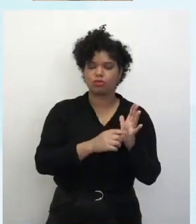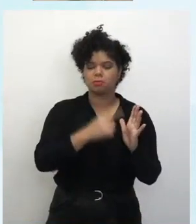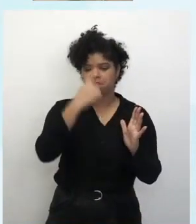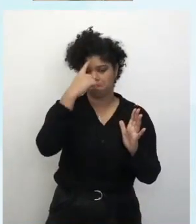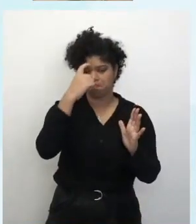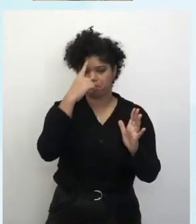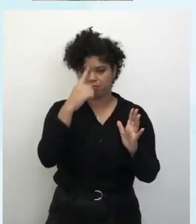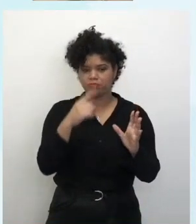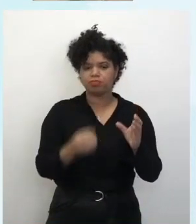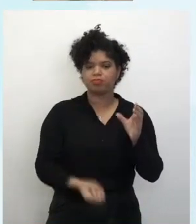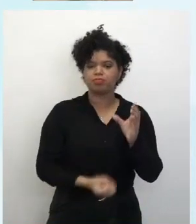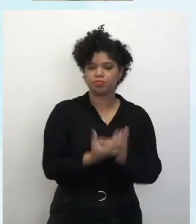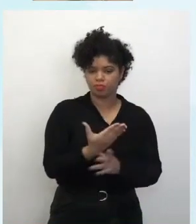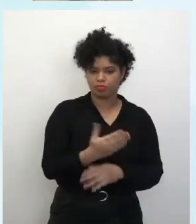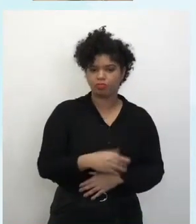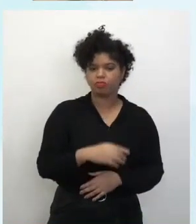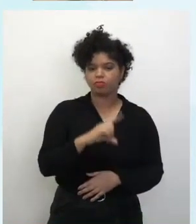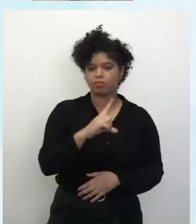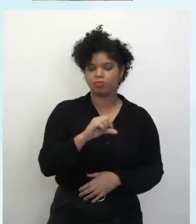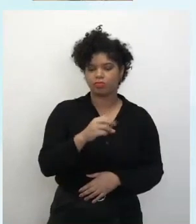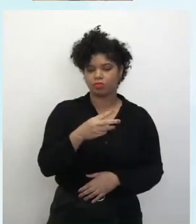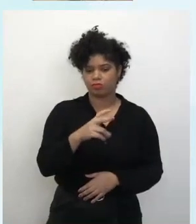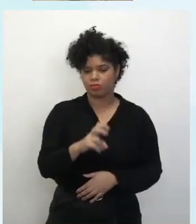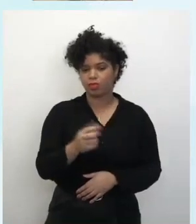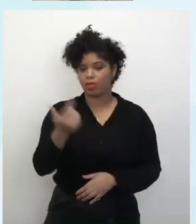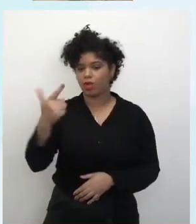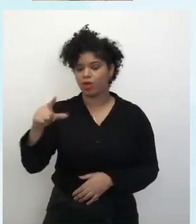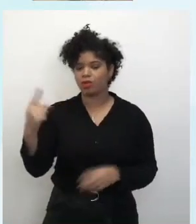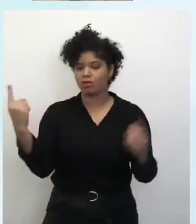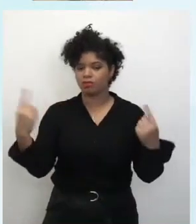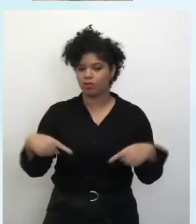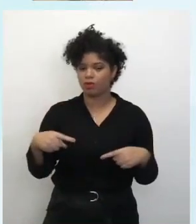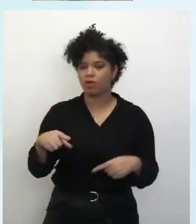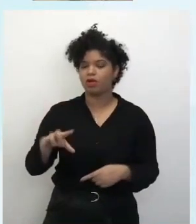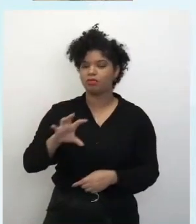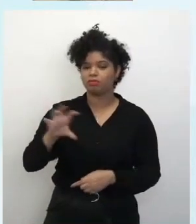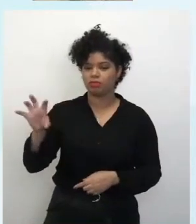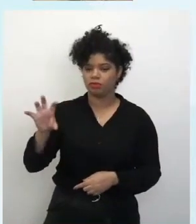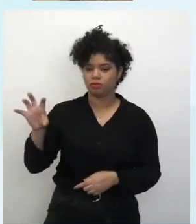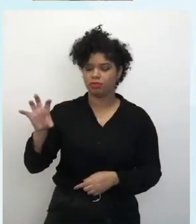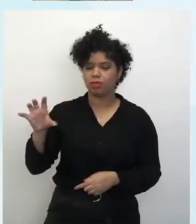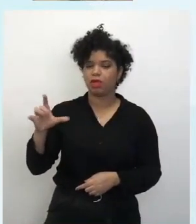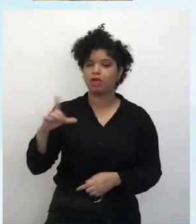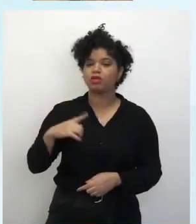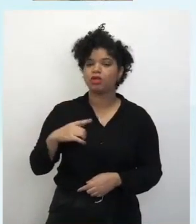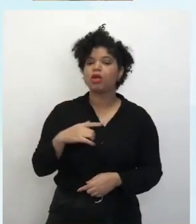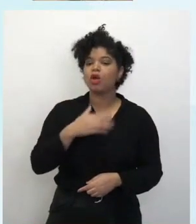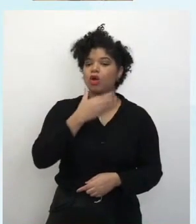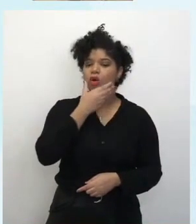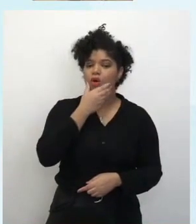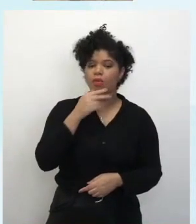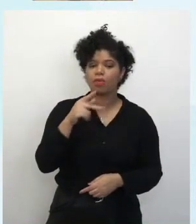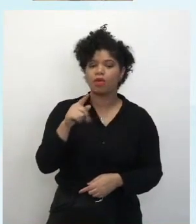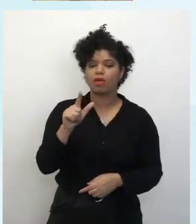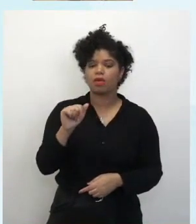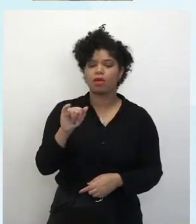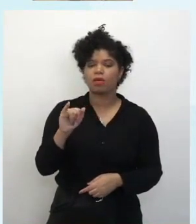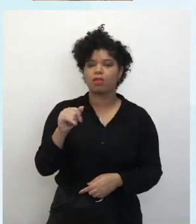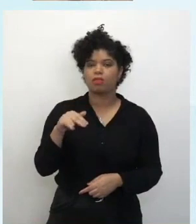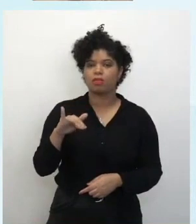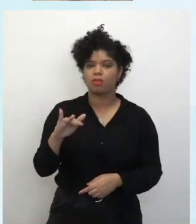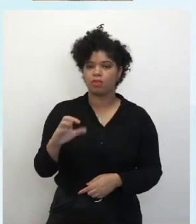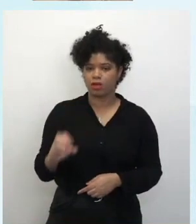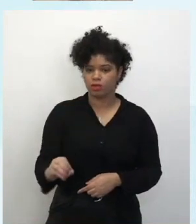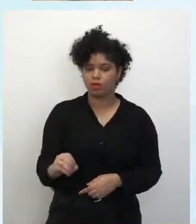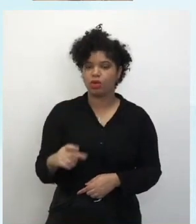de inspiração comunista e na extrema-direita inclusive está no LED a direita de vocês a gente tem o Plínio Salgado